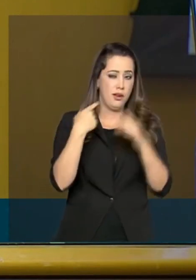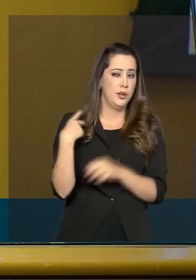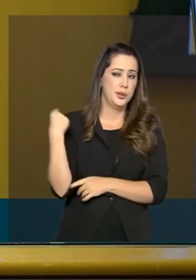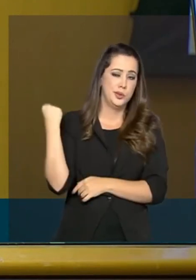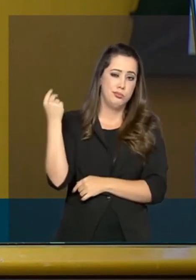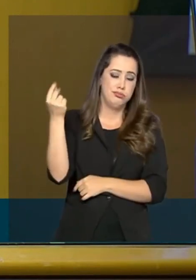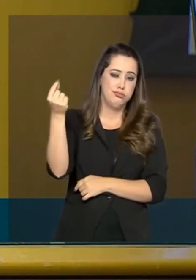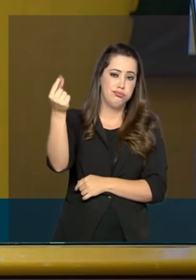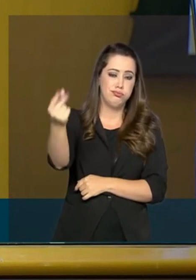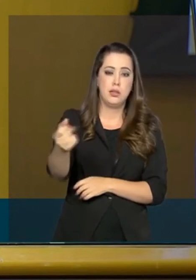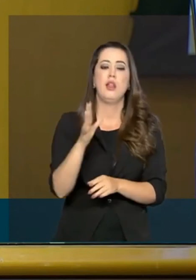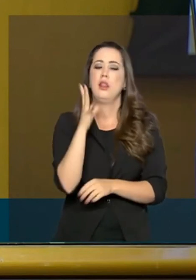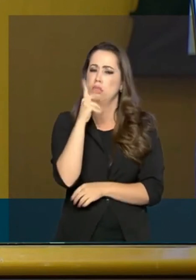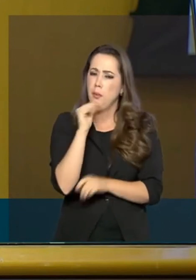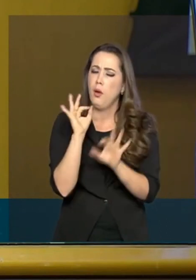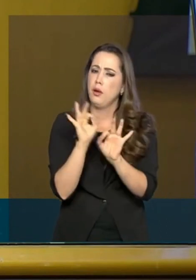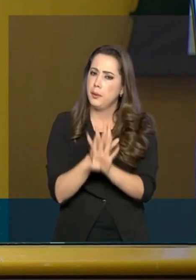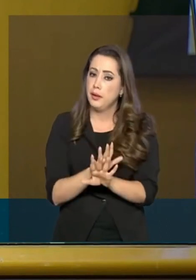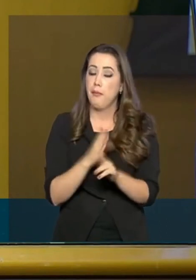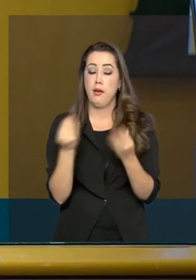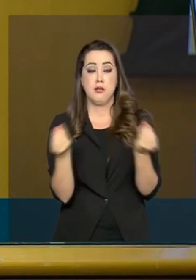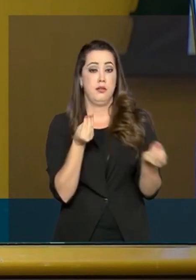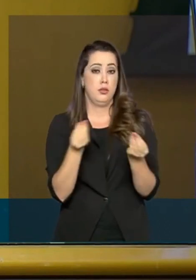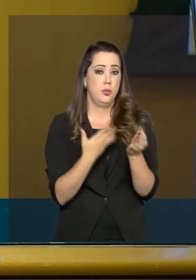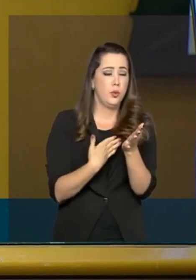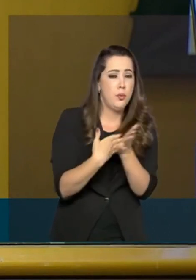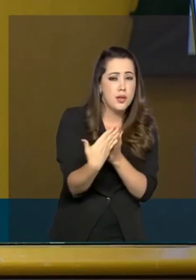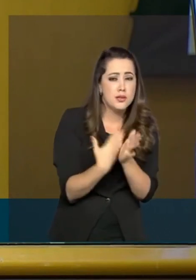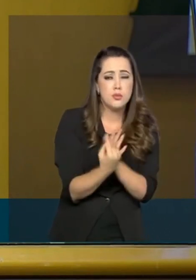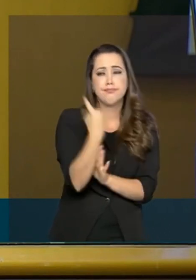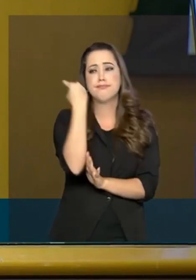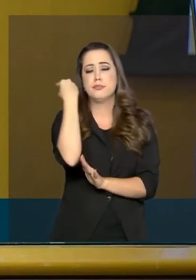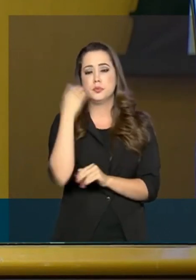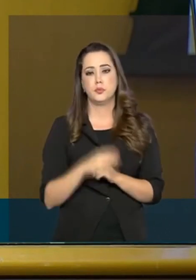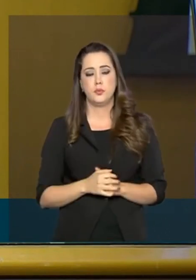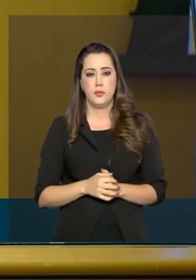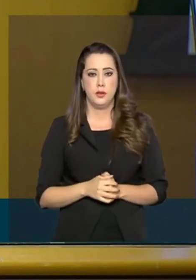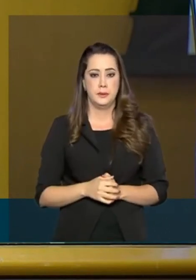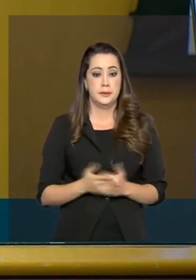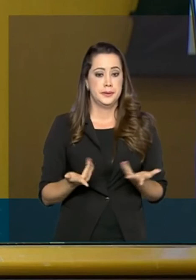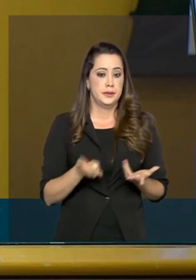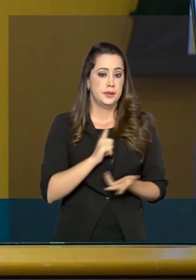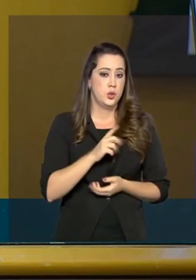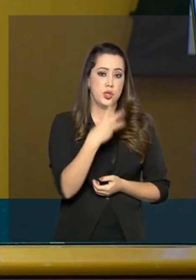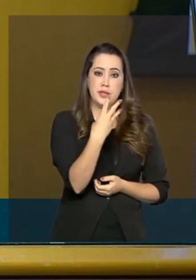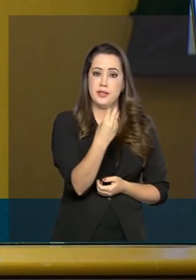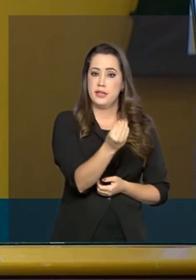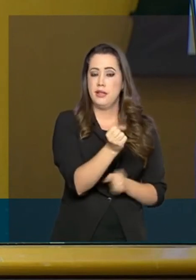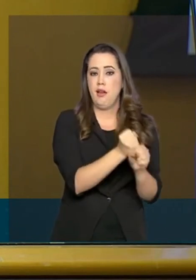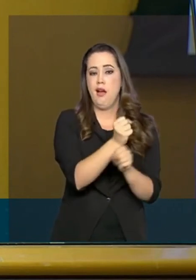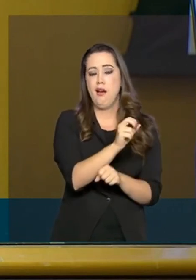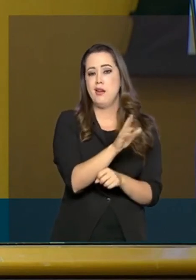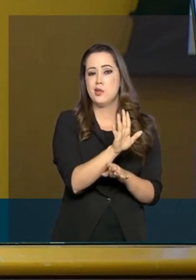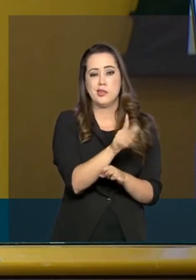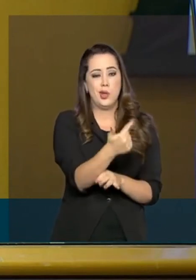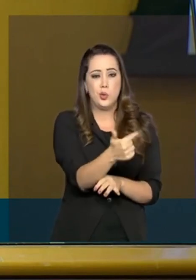tínhamos naquele momento? Qual era o cenário que a gente tinha? Um cenário de 30 anos de desassistência psiquiátrica,